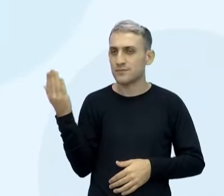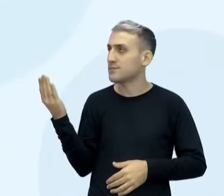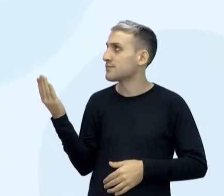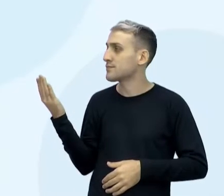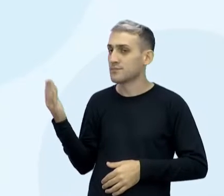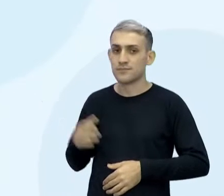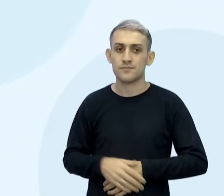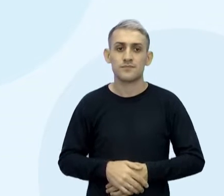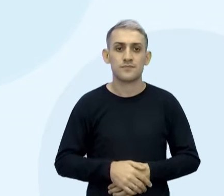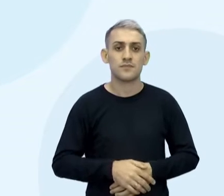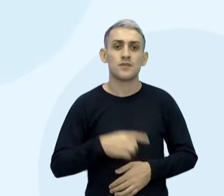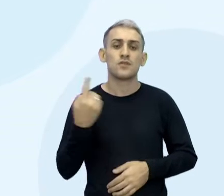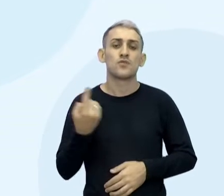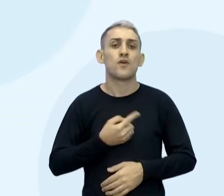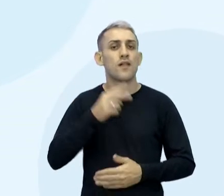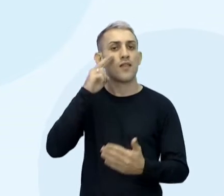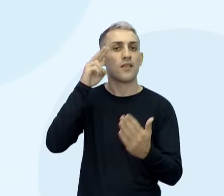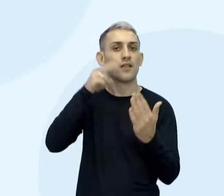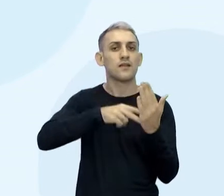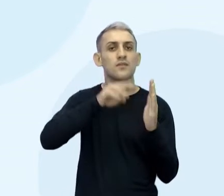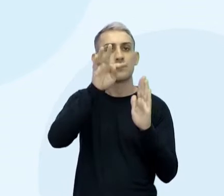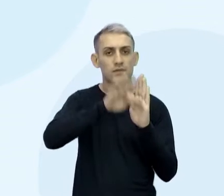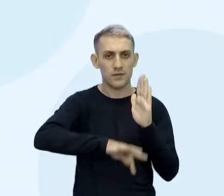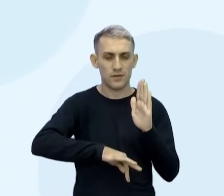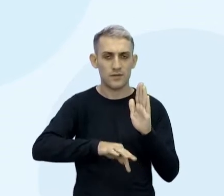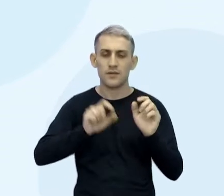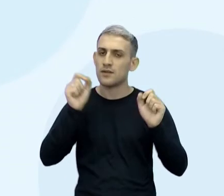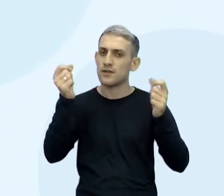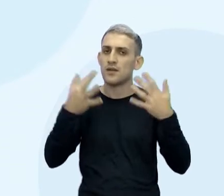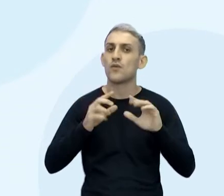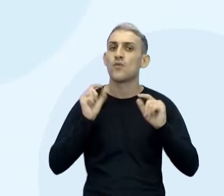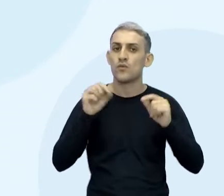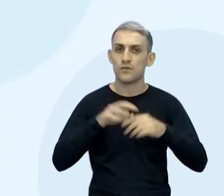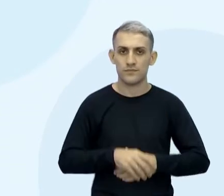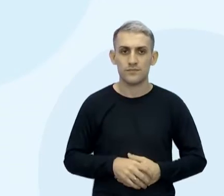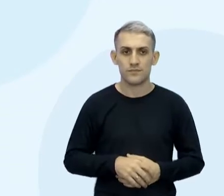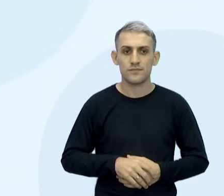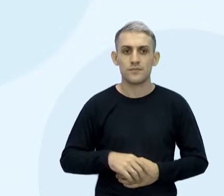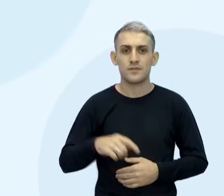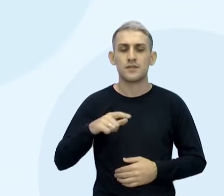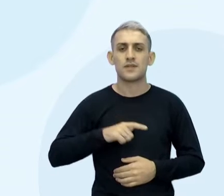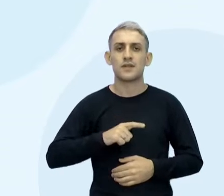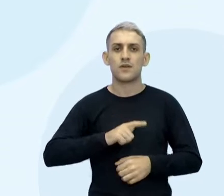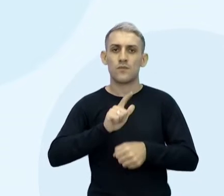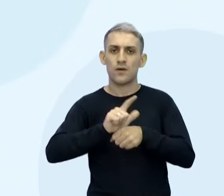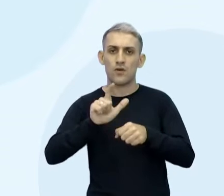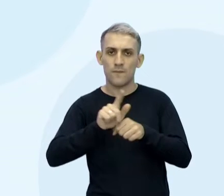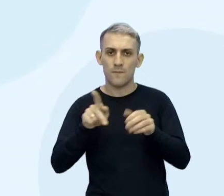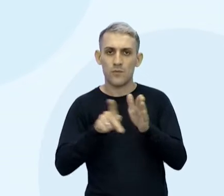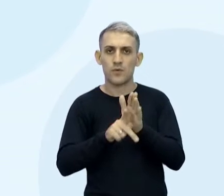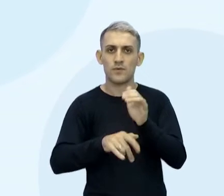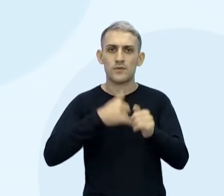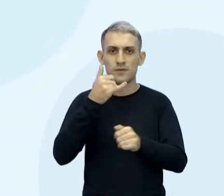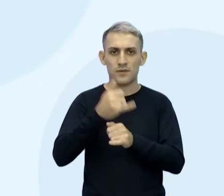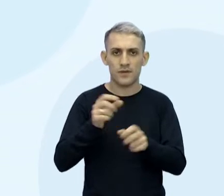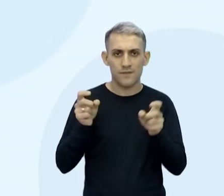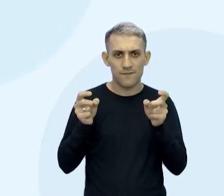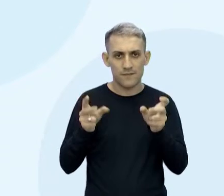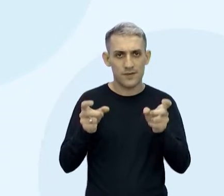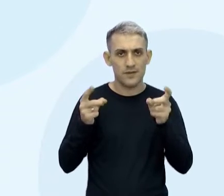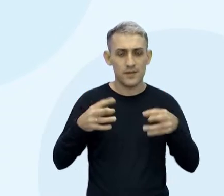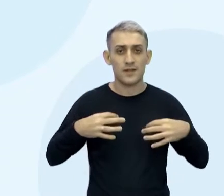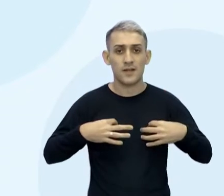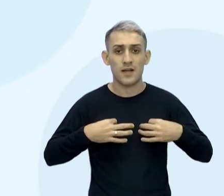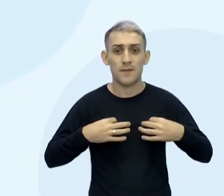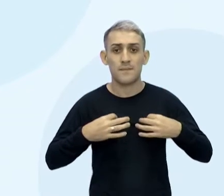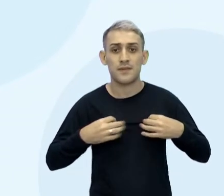coisa, ó, vamos ler o texto. O que está dizendo? Ó, uma loja na internet vende